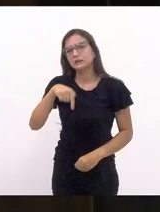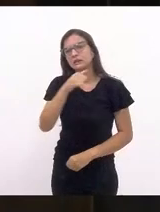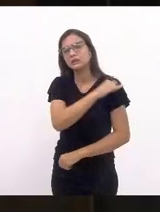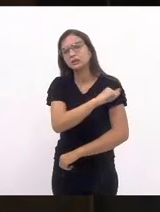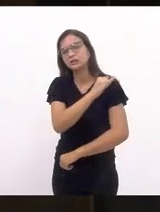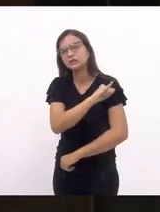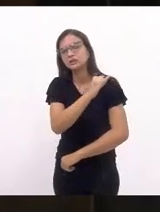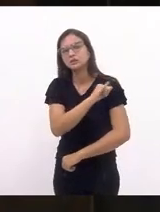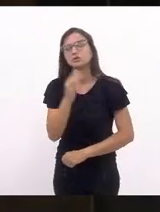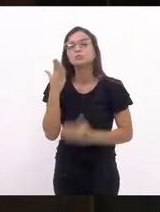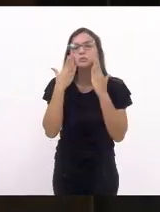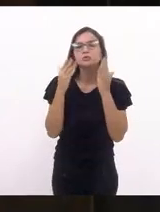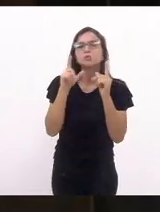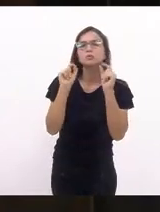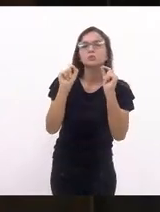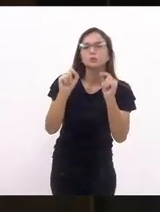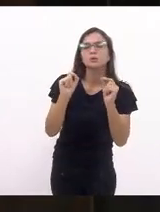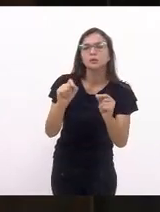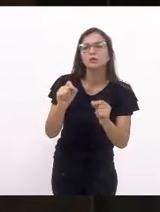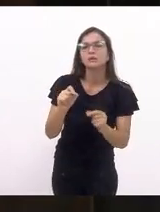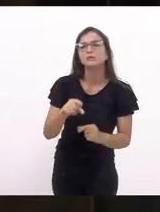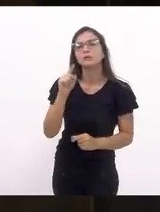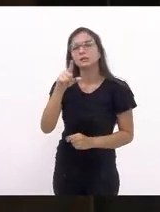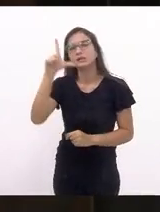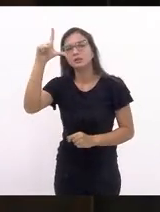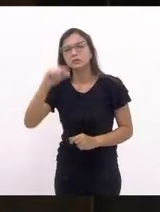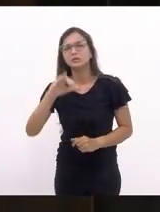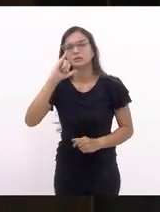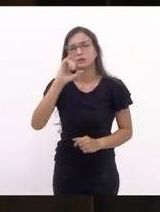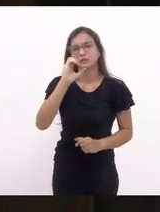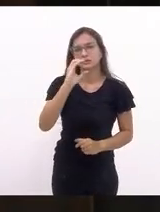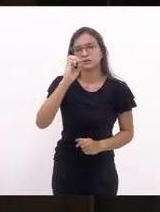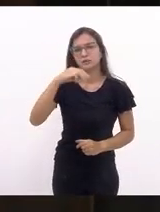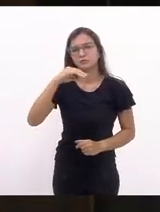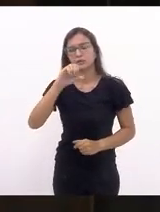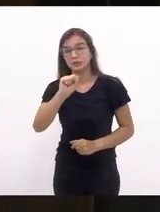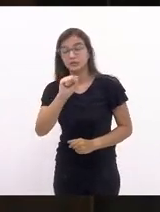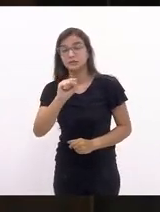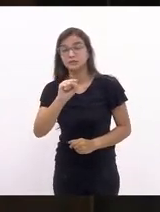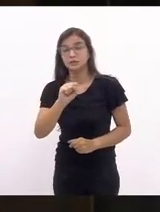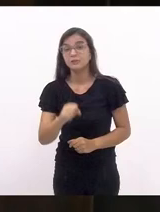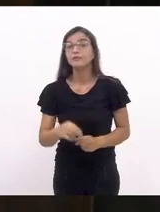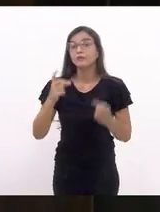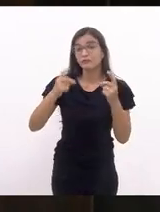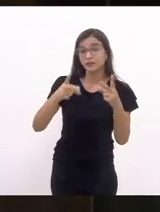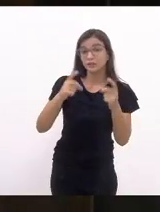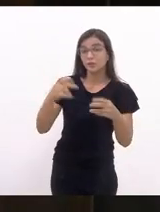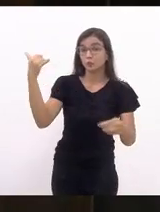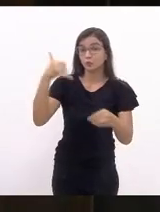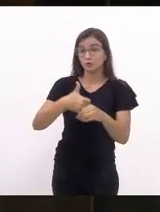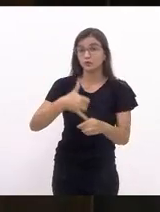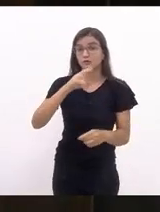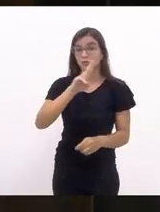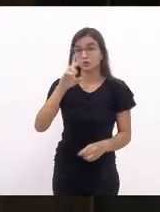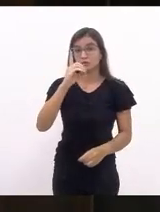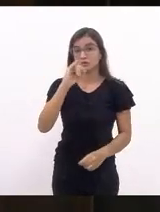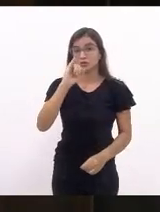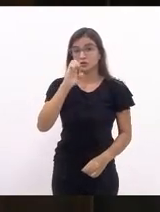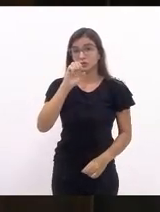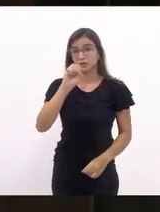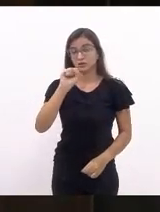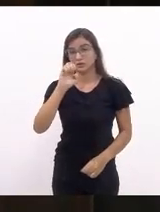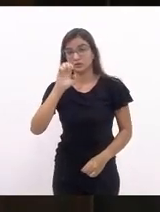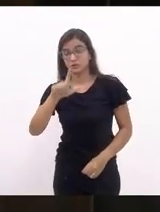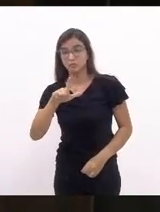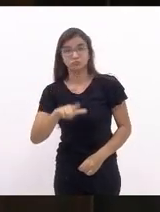sendo mostrado que a redução de alíquota de ICMS sobre as vendas do diesel vigente 2018 no estado não